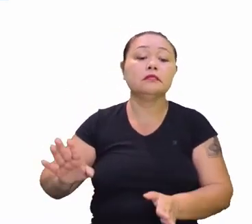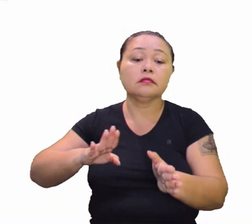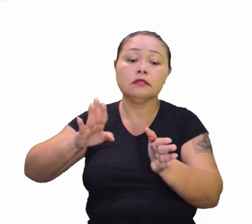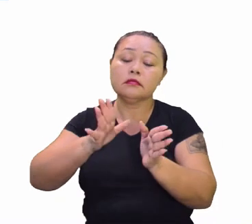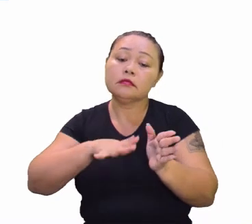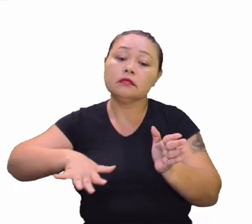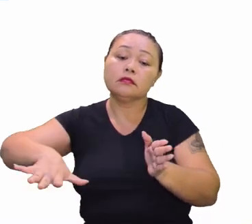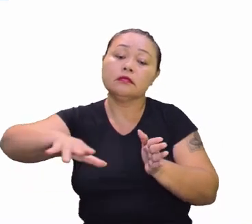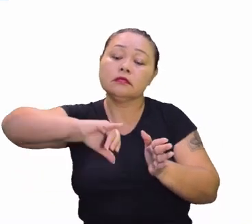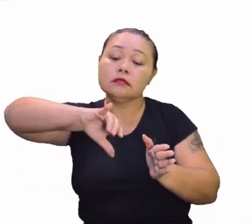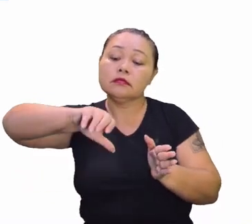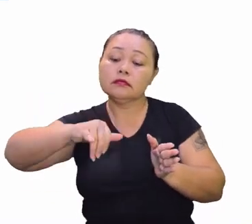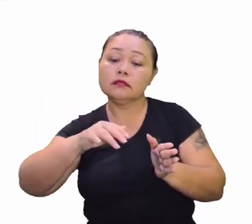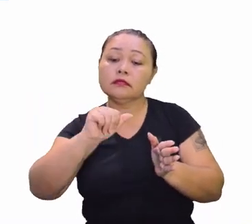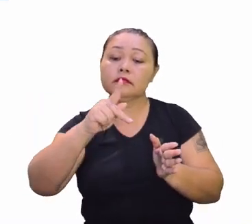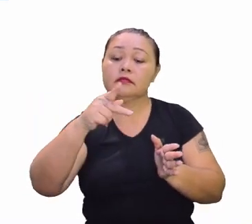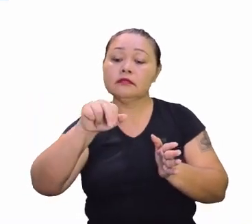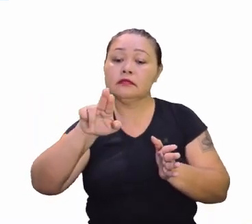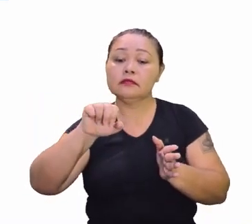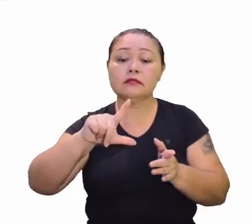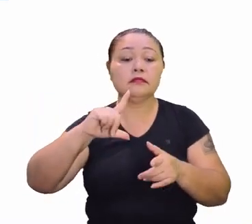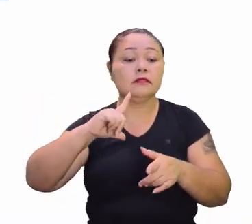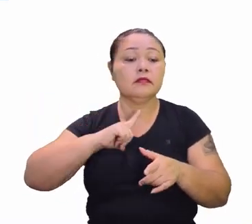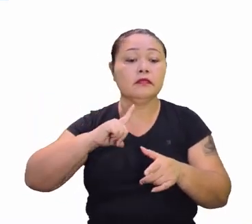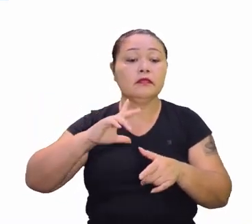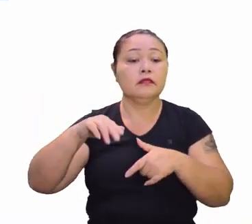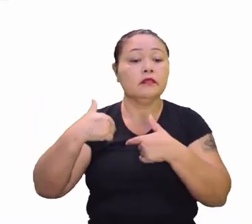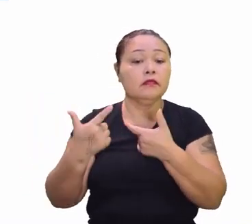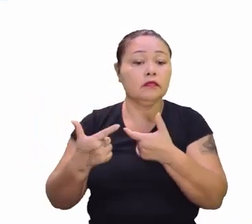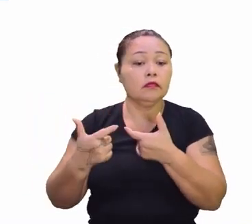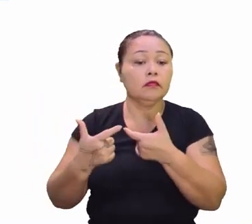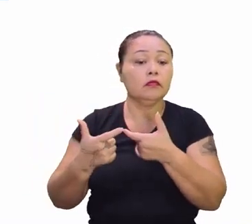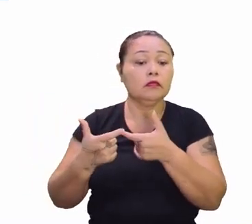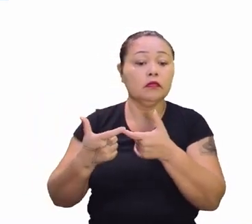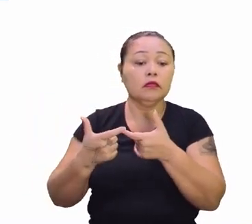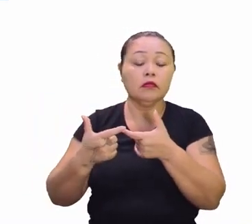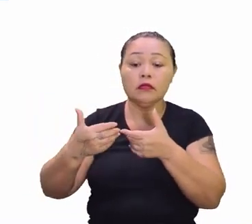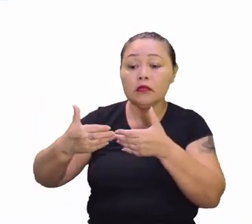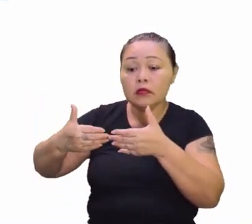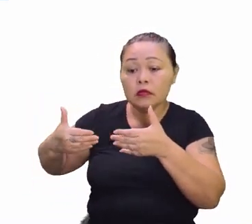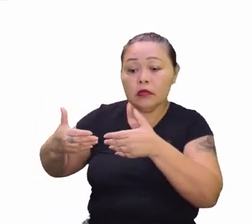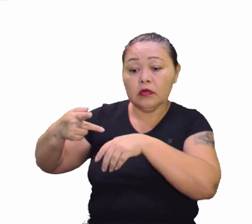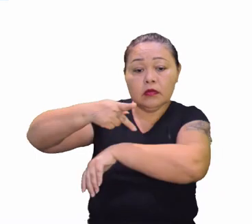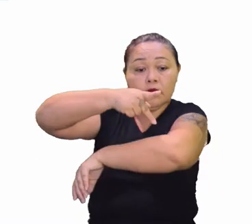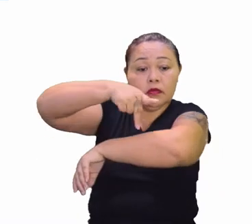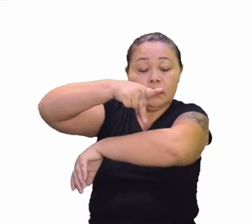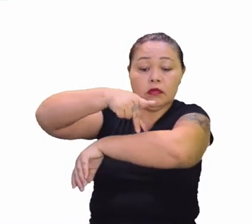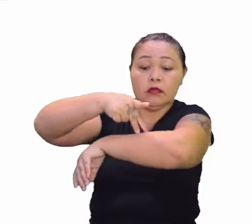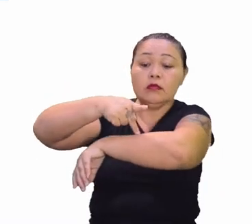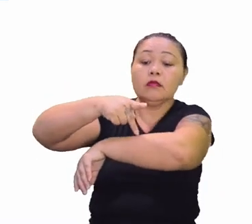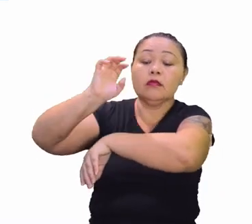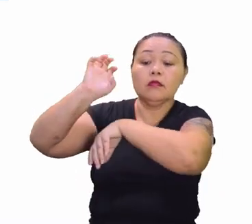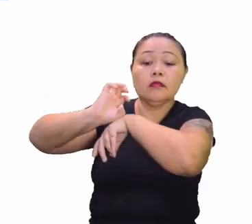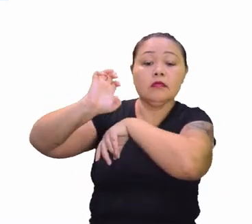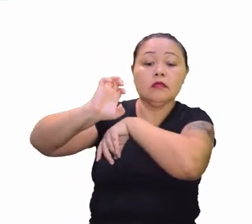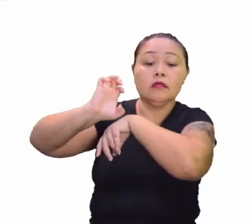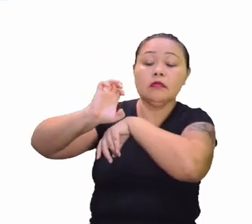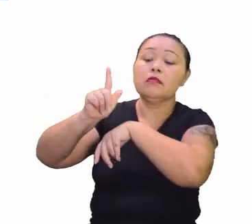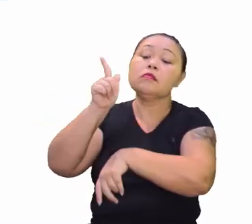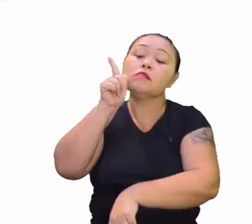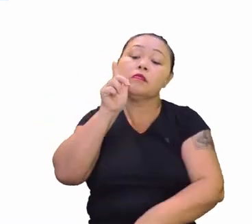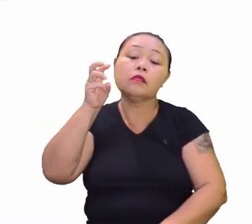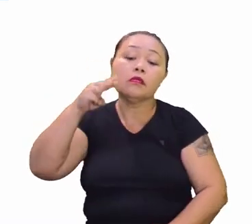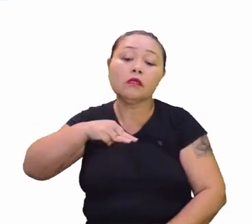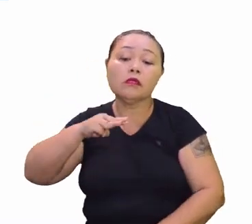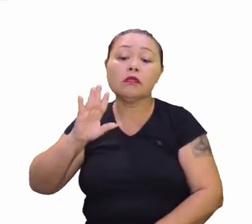Afluentes da bacia do rio Jaci-Paraná cresce no Parque Estadual Guajará-Mirim,